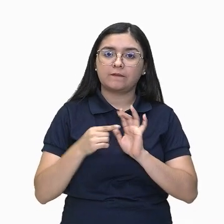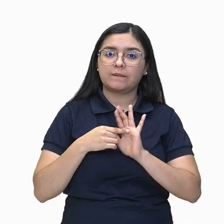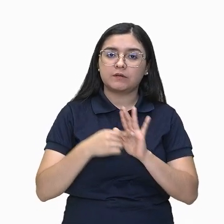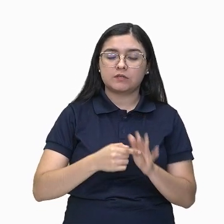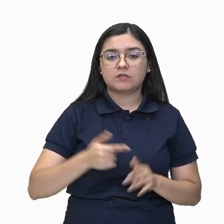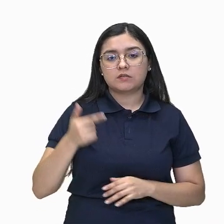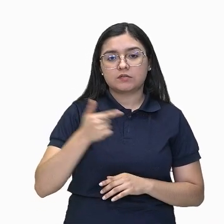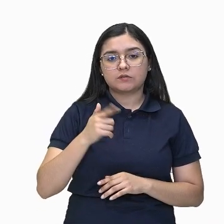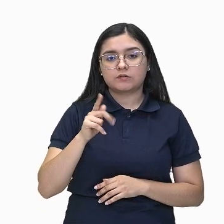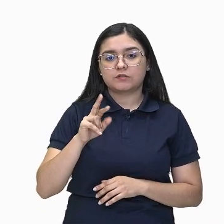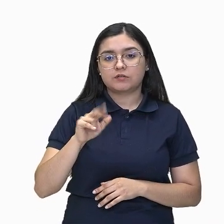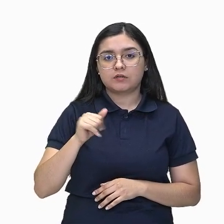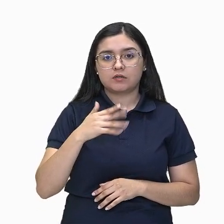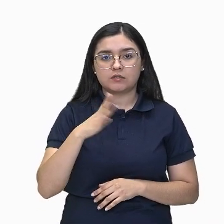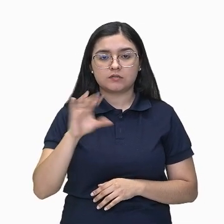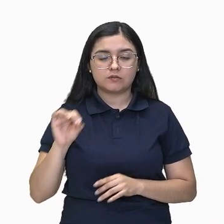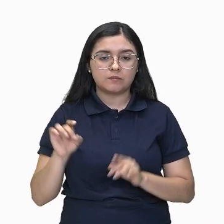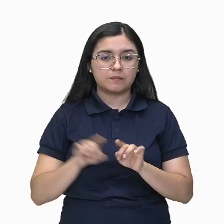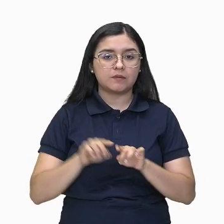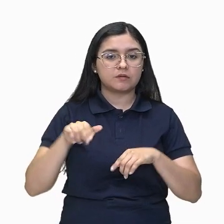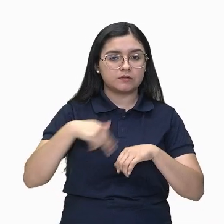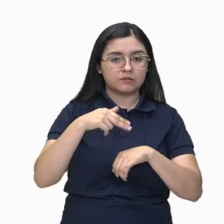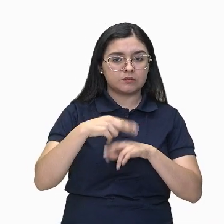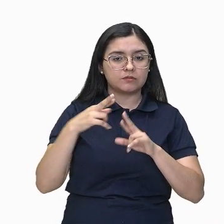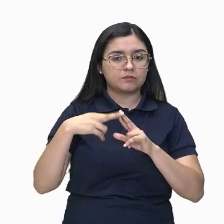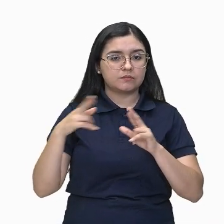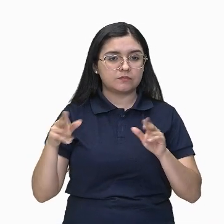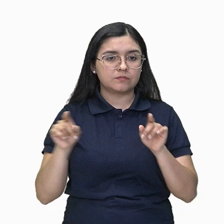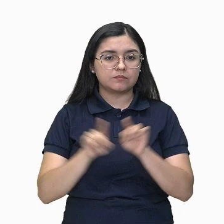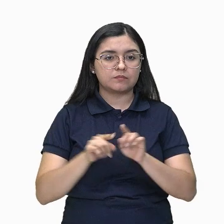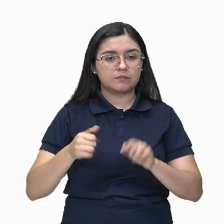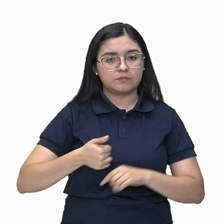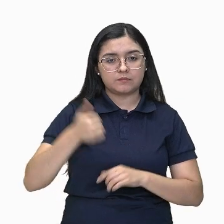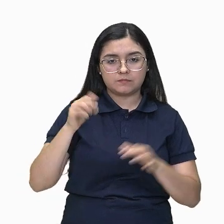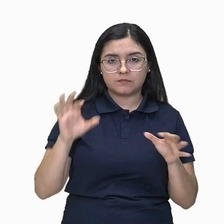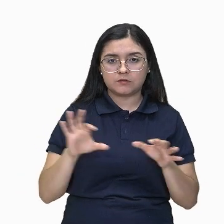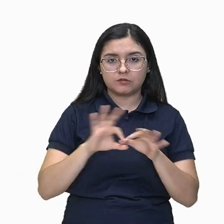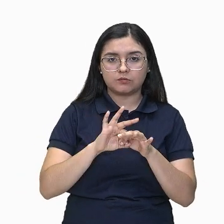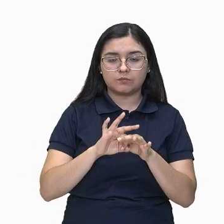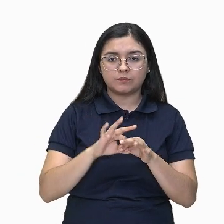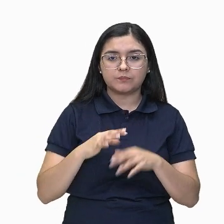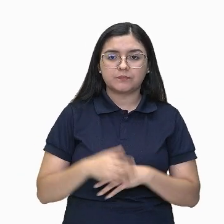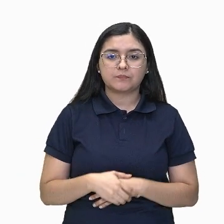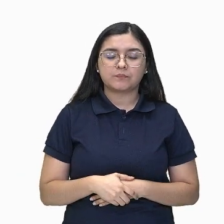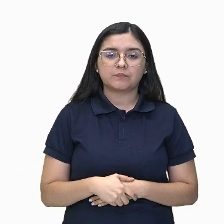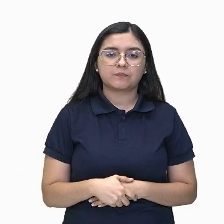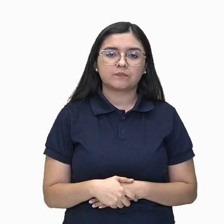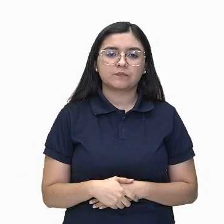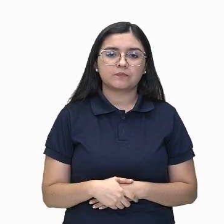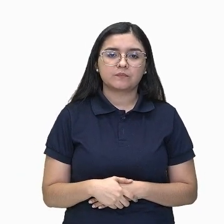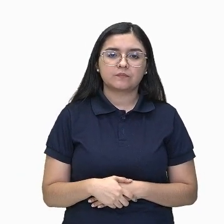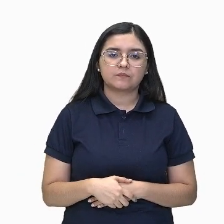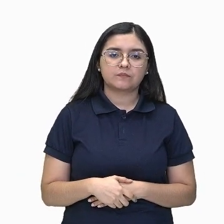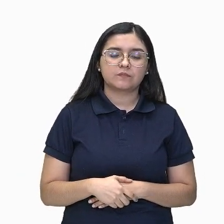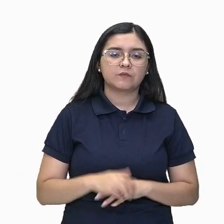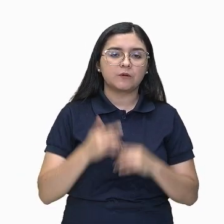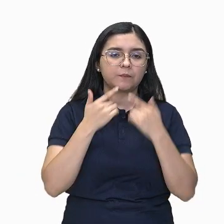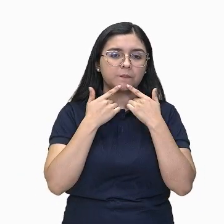segunda geração, mas o nacionalismo e a religiosidade na primeira geração estão de mão dadas. Uma linguagem mais